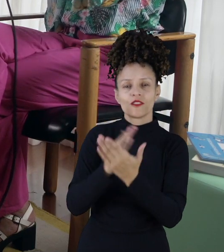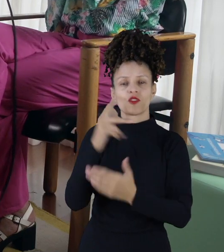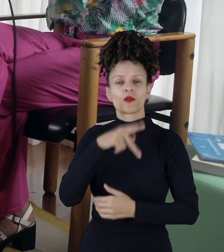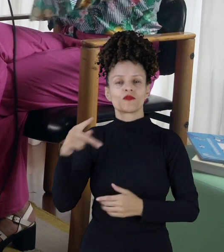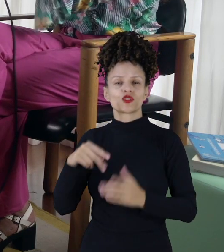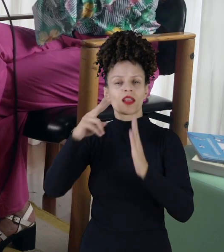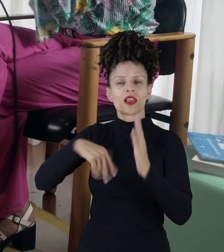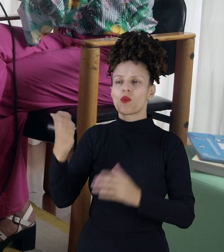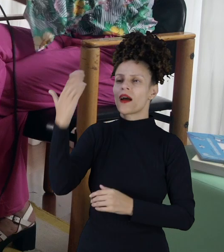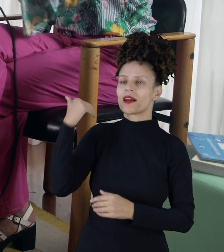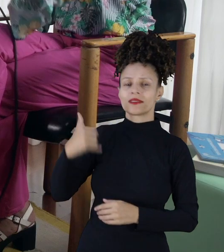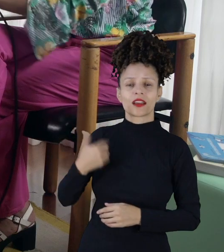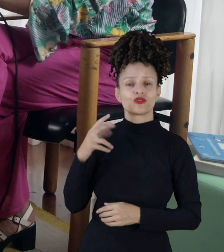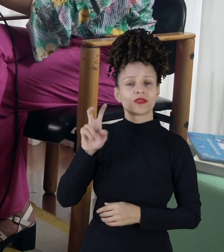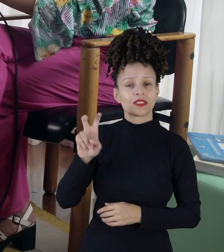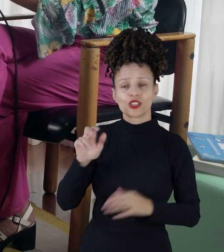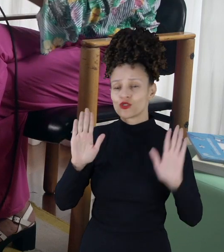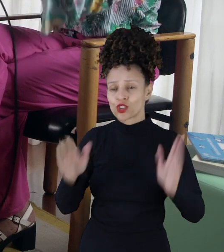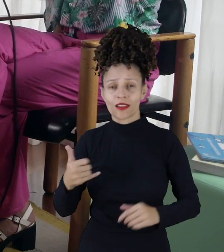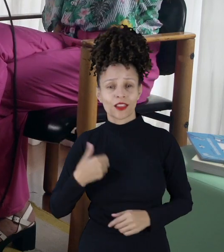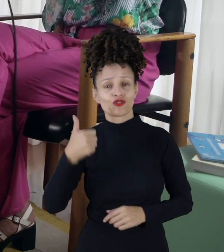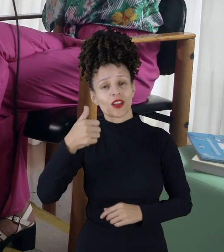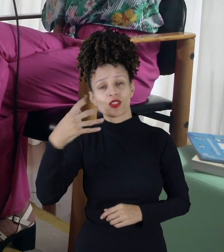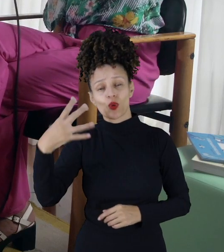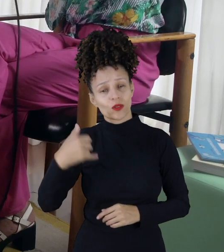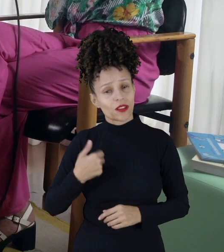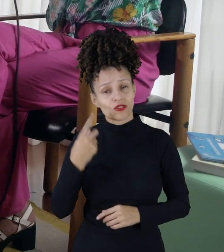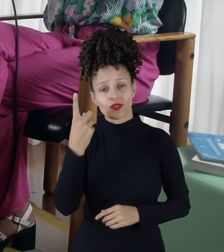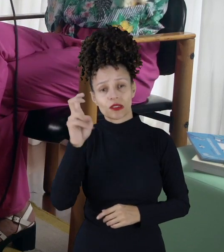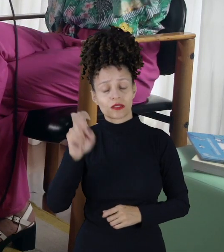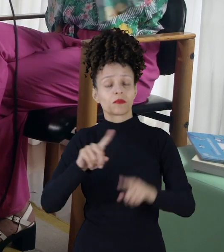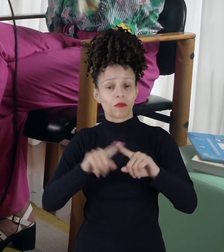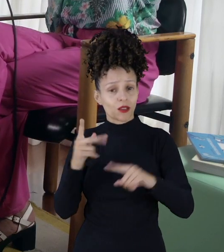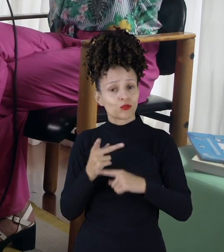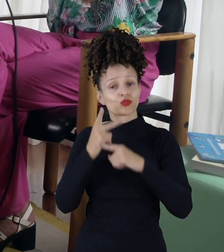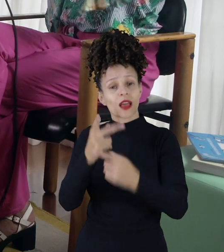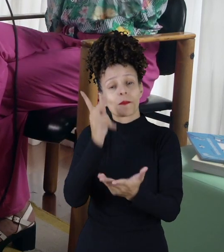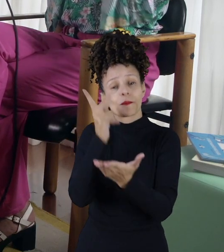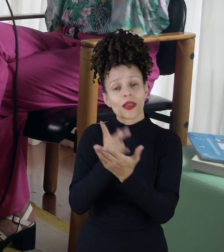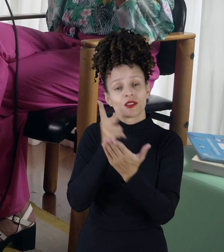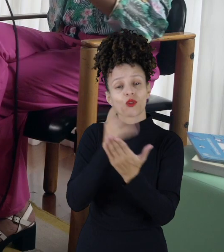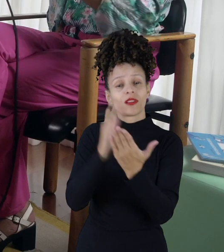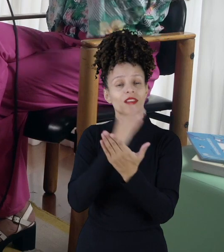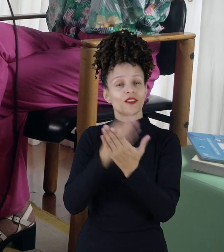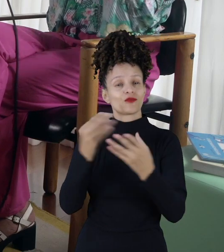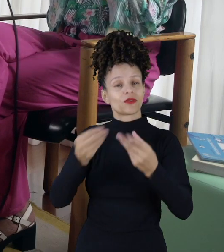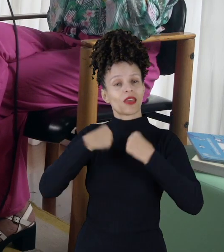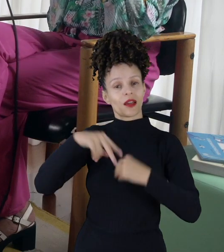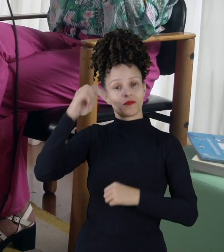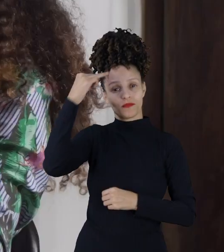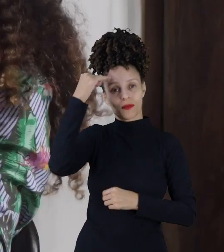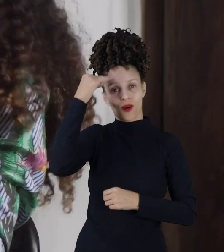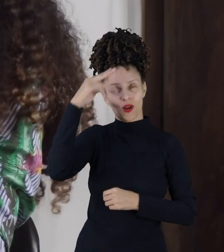livro que a professora leu lá quando tinha 5 anos, já está com 14, 15 anos, mas vai buscar aquele livro que traz